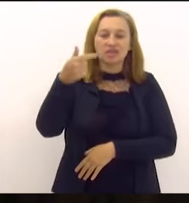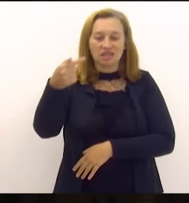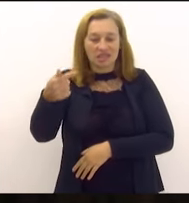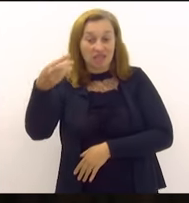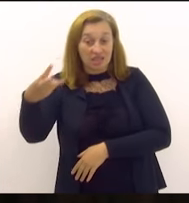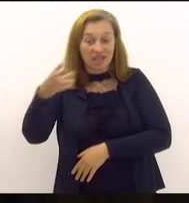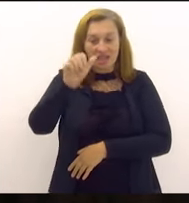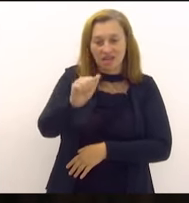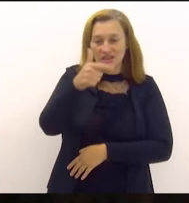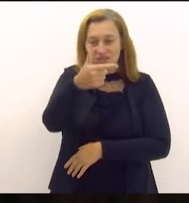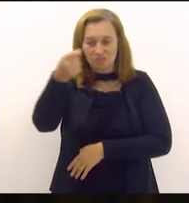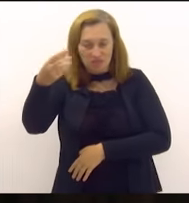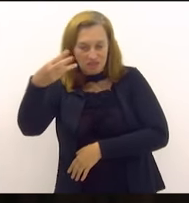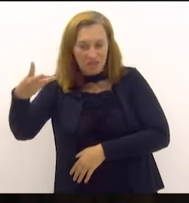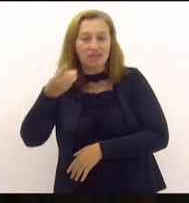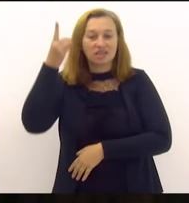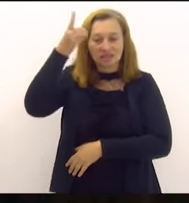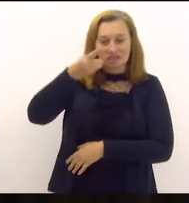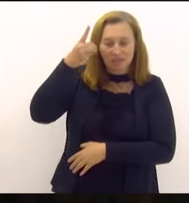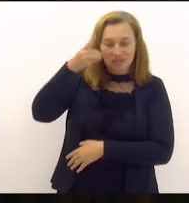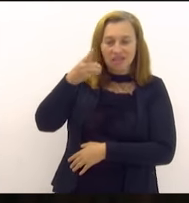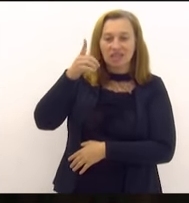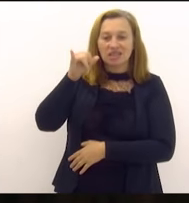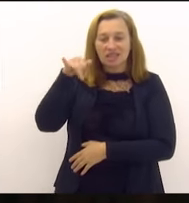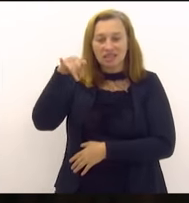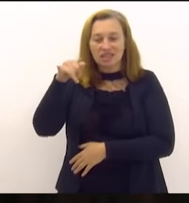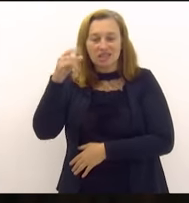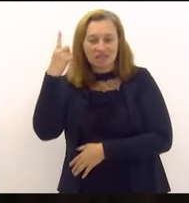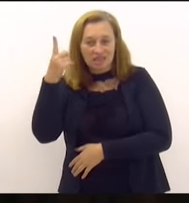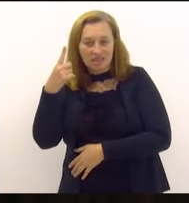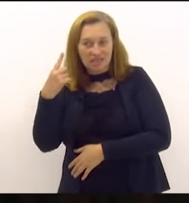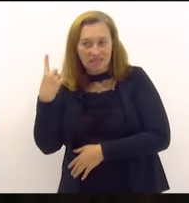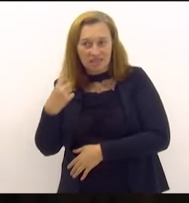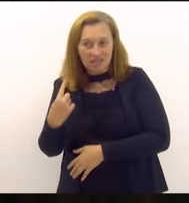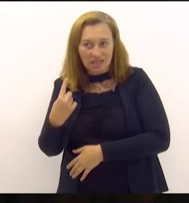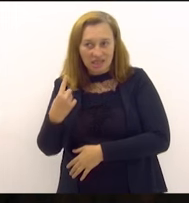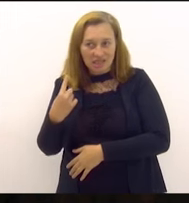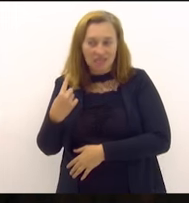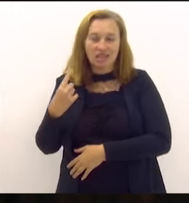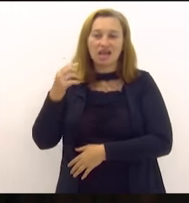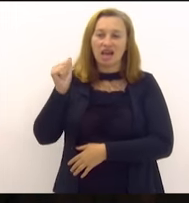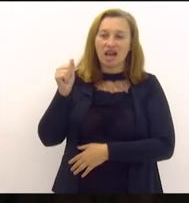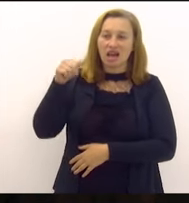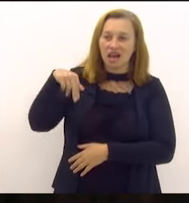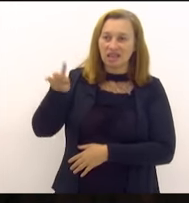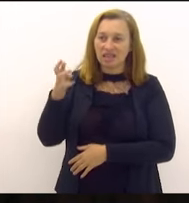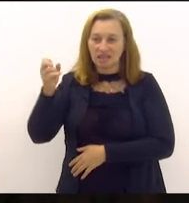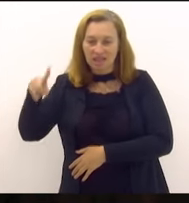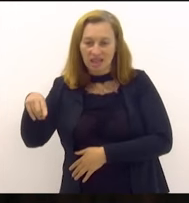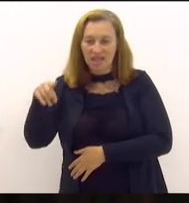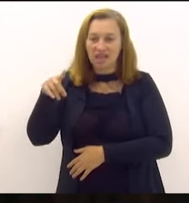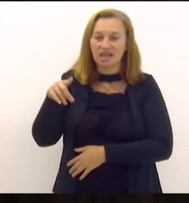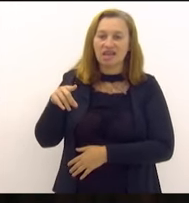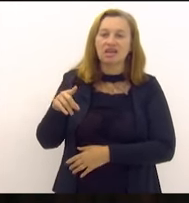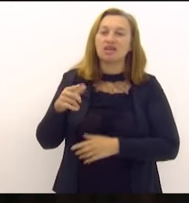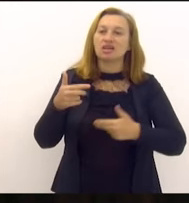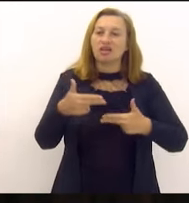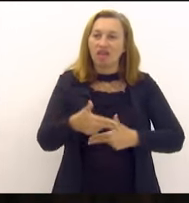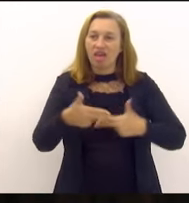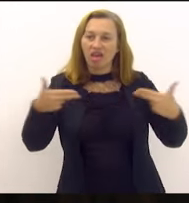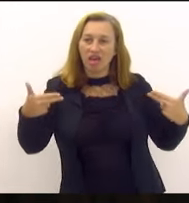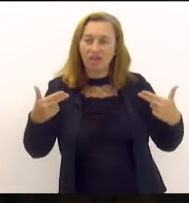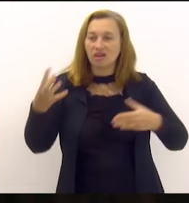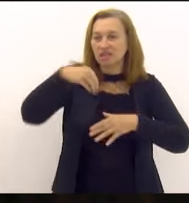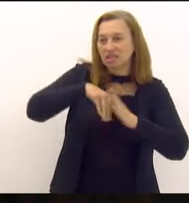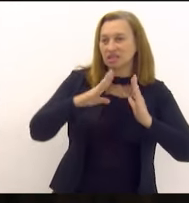de 2023, de autoria dos deputados Dani Monteiro e Andrezinho Siciliano, que cria o programa Hip Hop nas